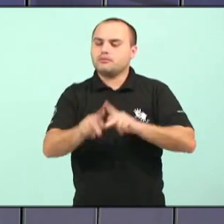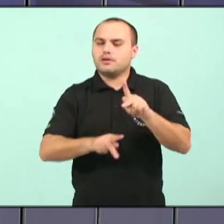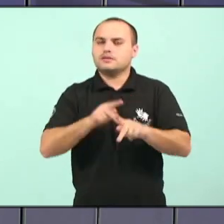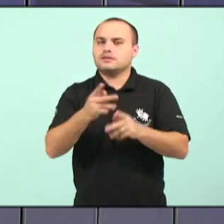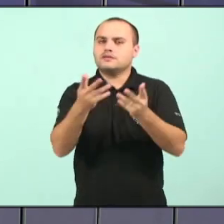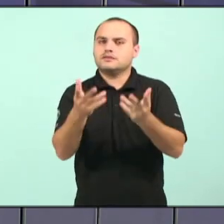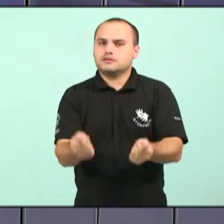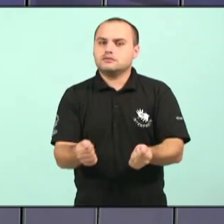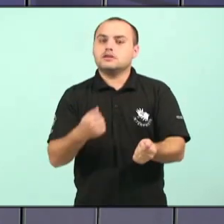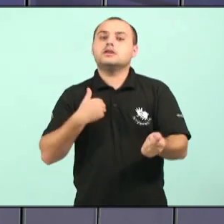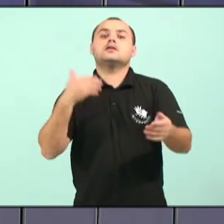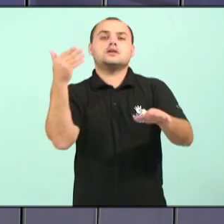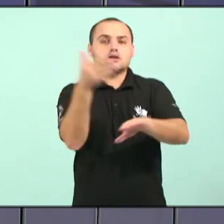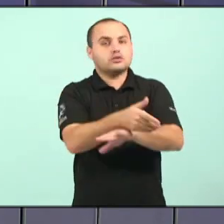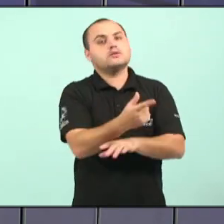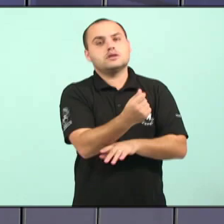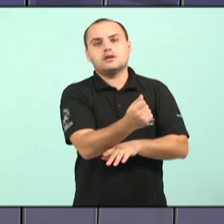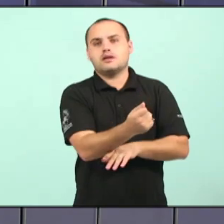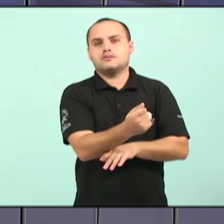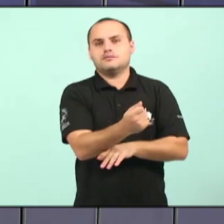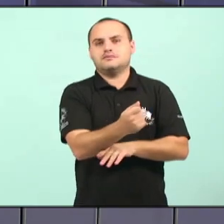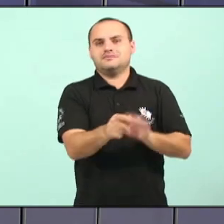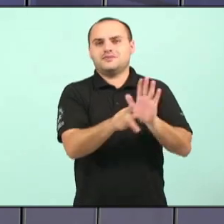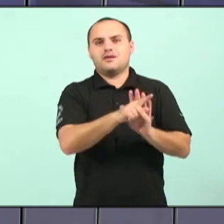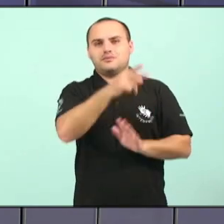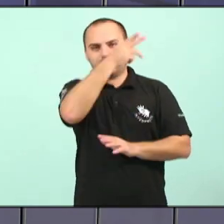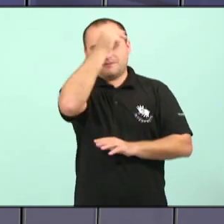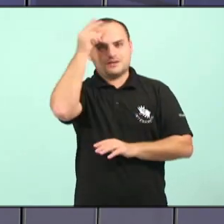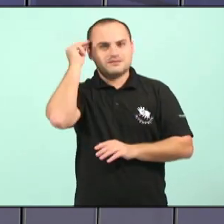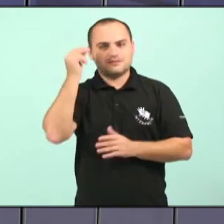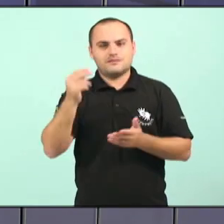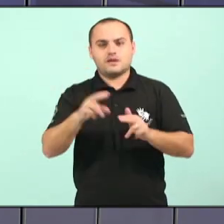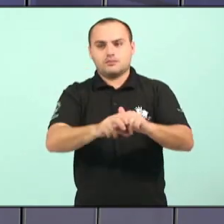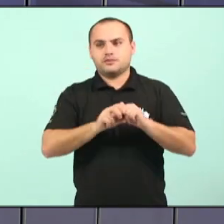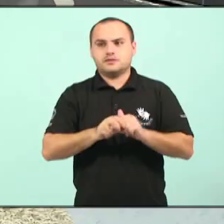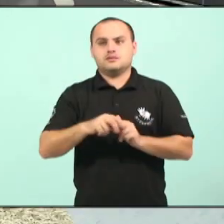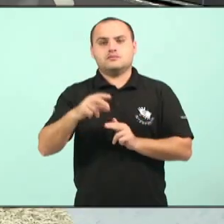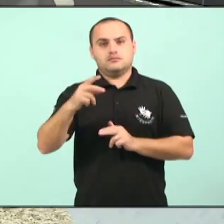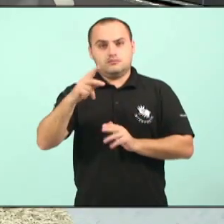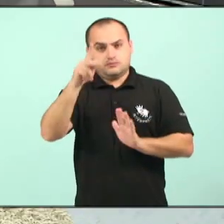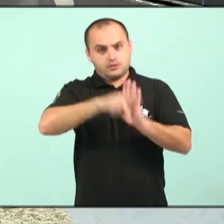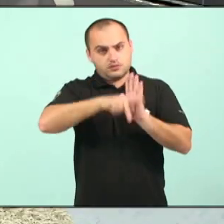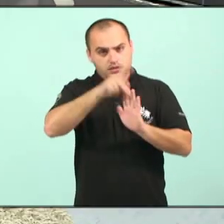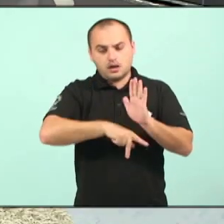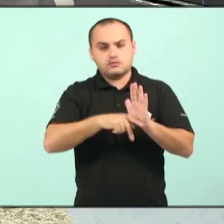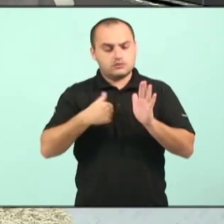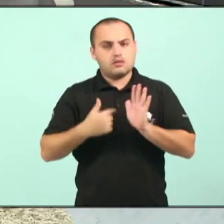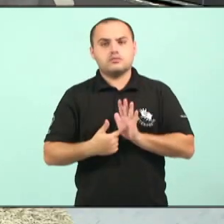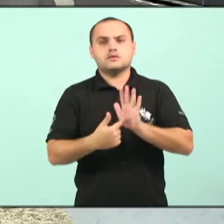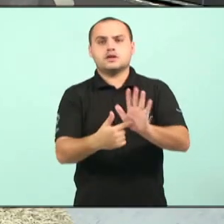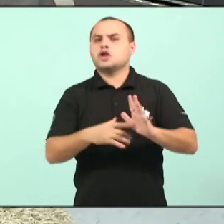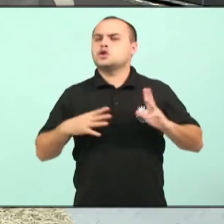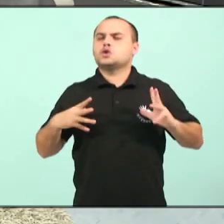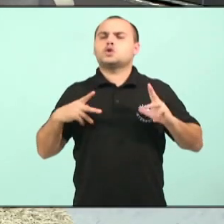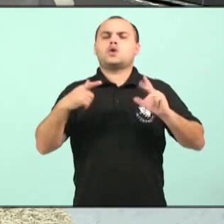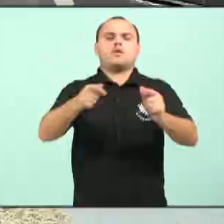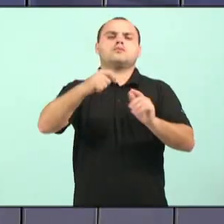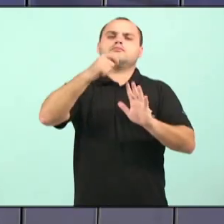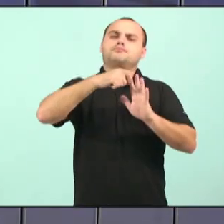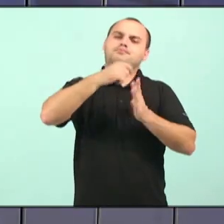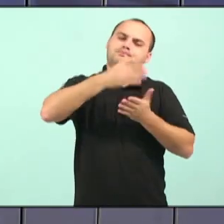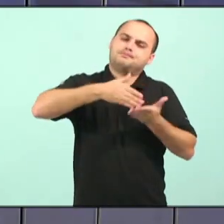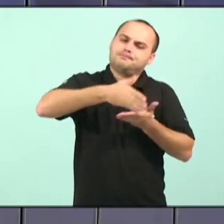entrou dinheiro no cofre público que não ia entrar. Então, o projeto que eu apresentei é para parcelar todos todo o pagamento do ITBI, sejam antigos ou os